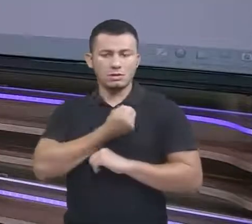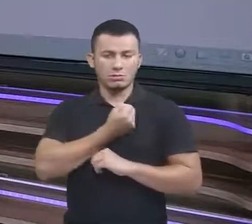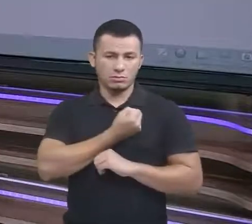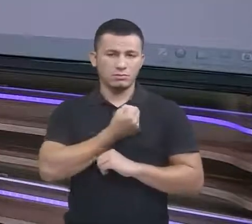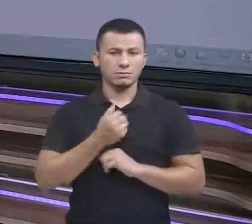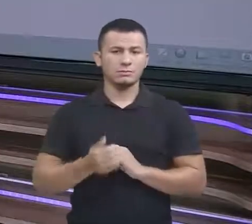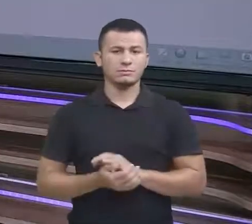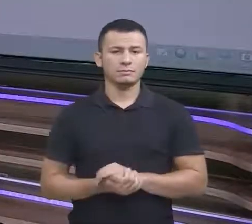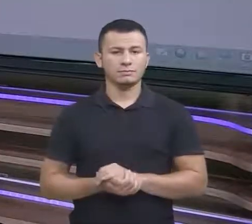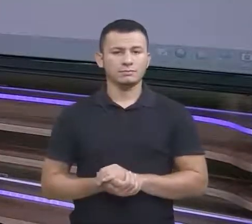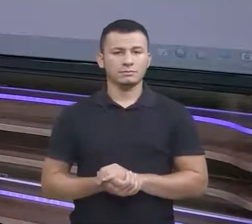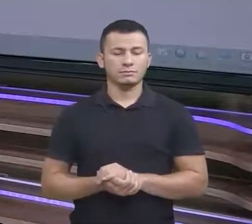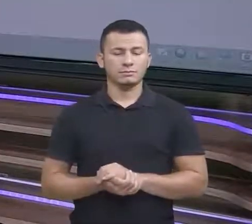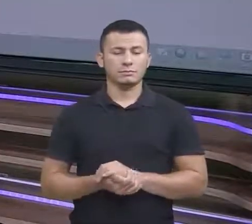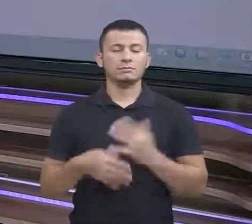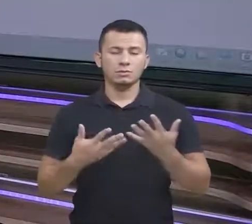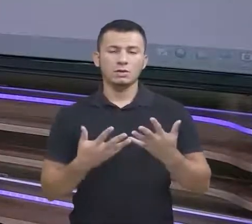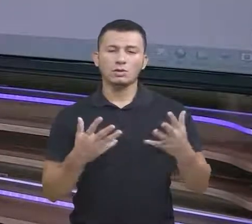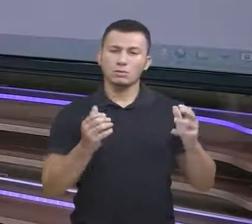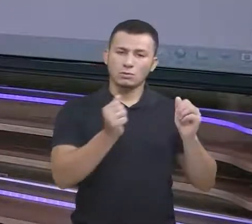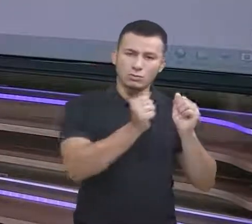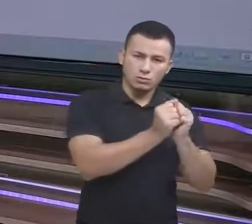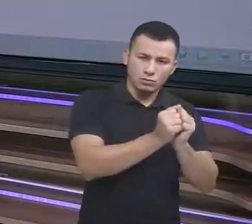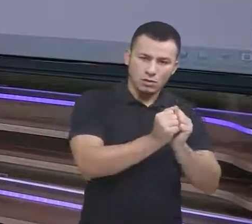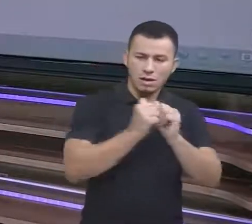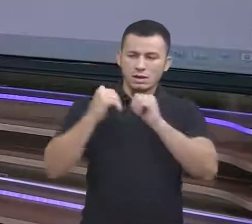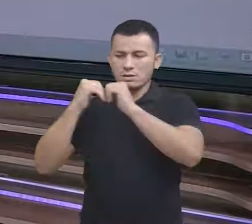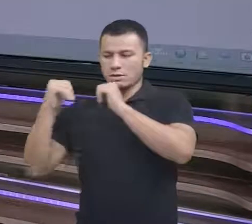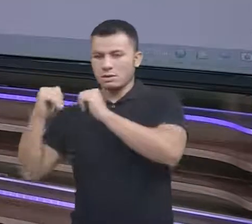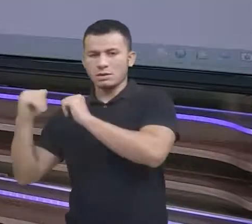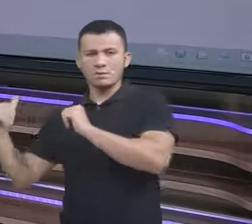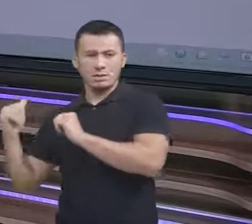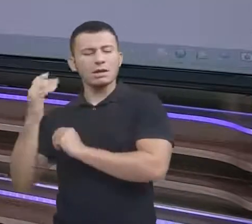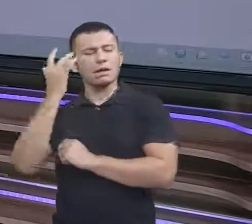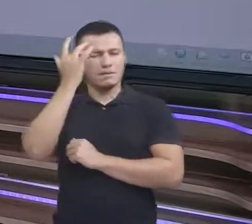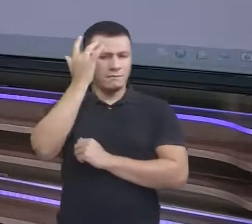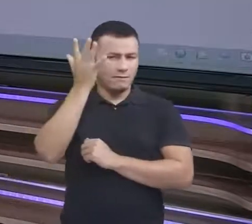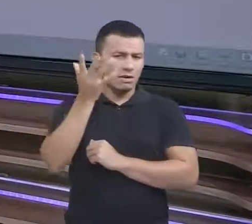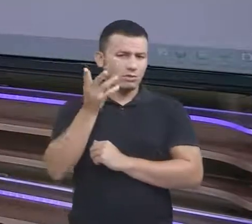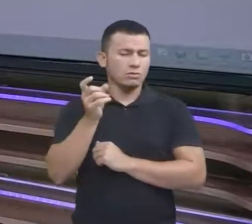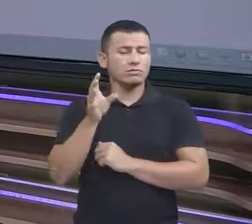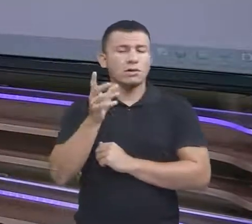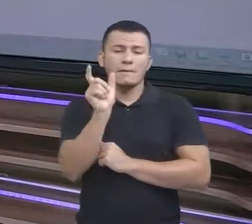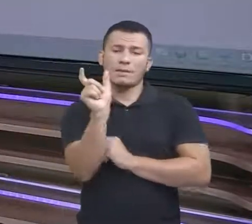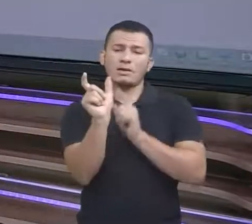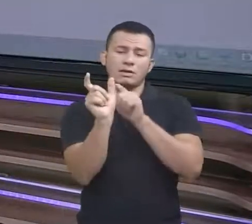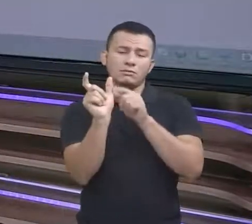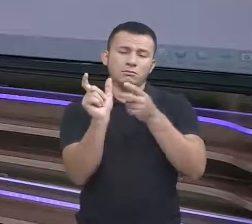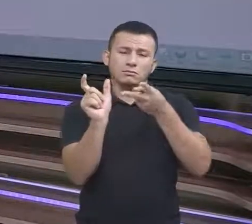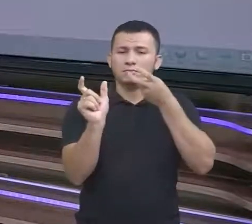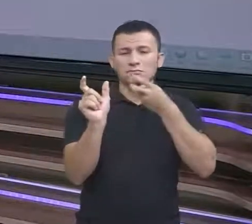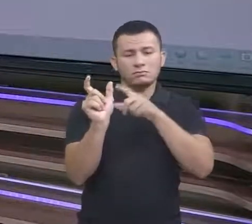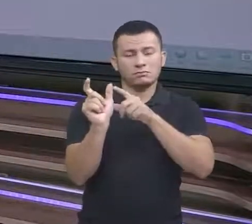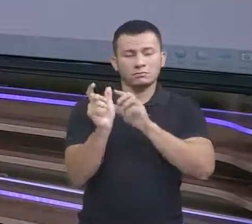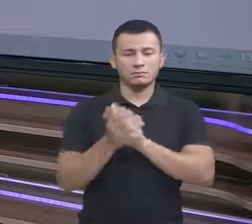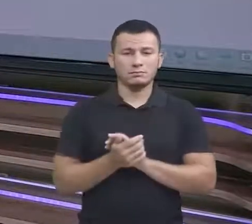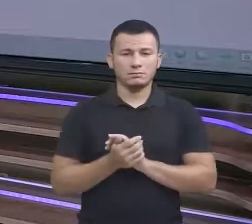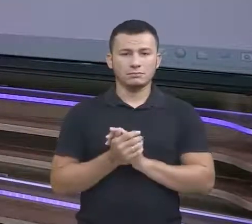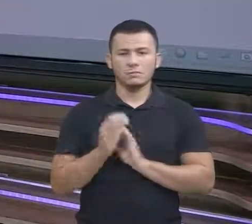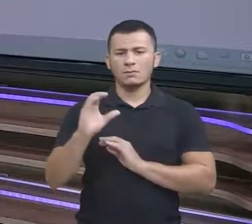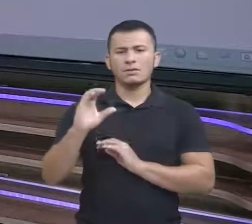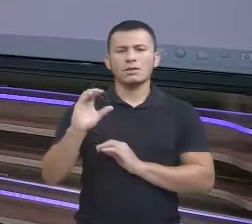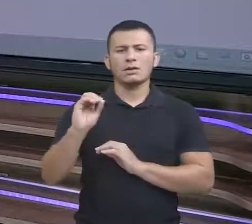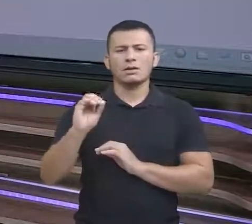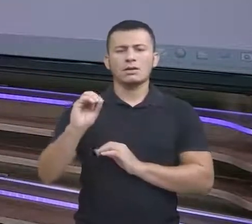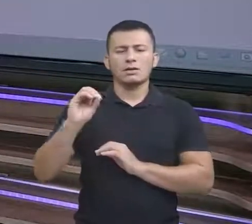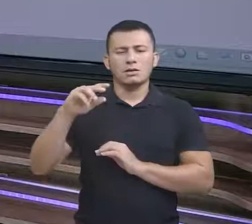tão compor e decompor é bem fácil é só presta atenção na palavra quando eu componho